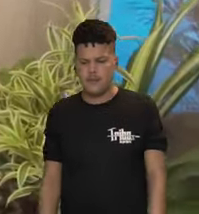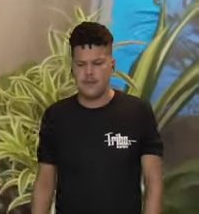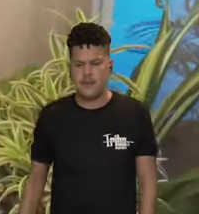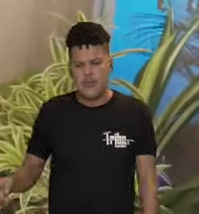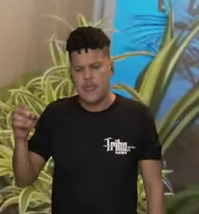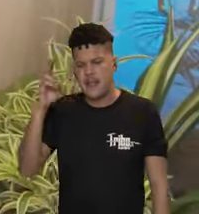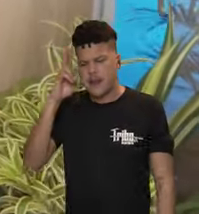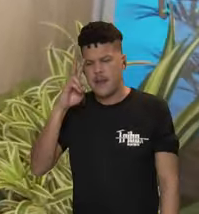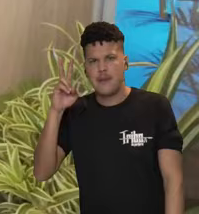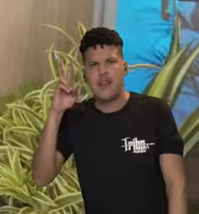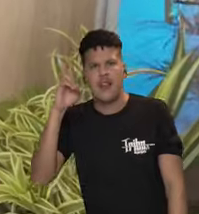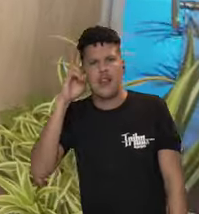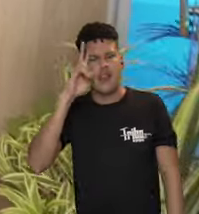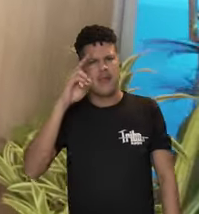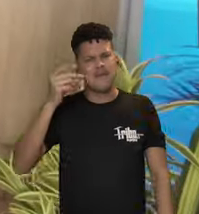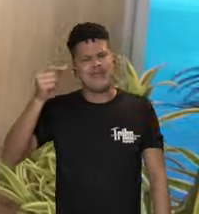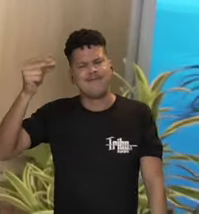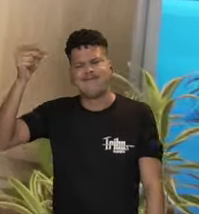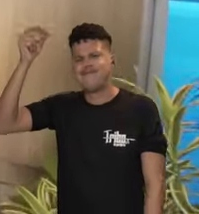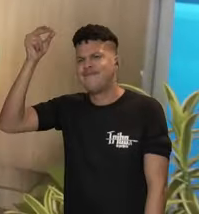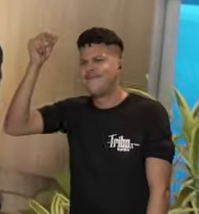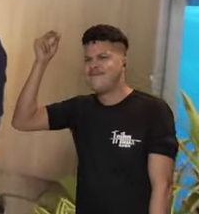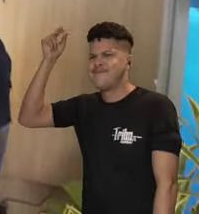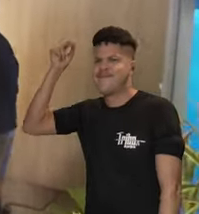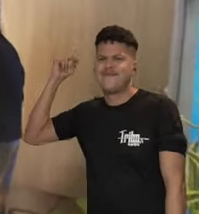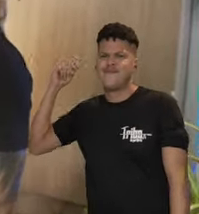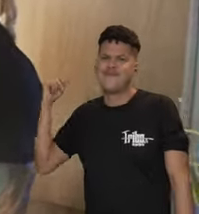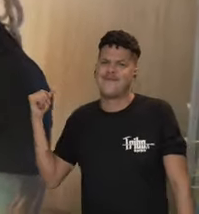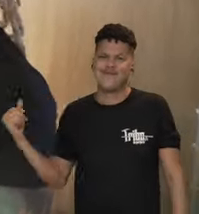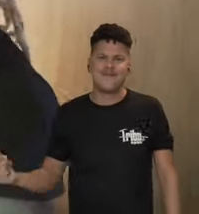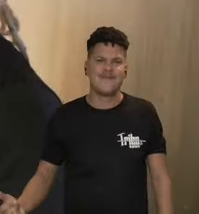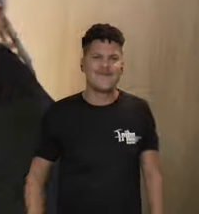mar. Lembrar dos tempos raros,